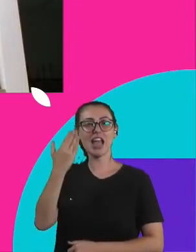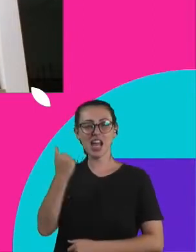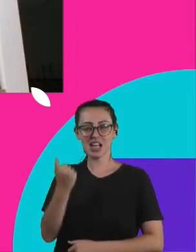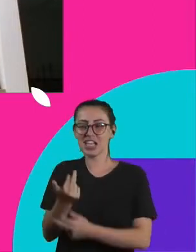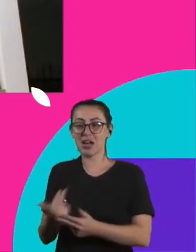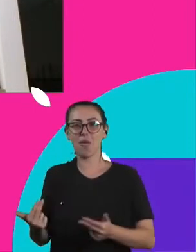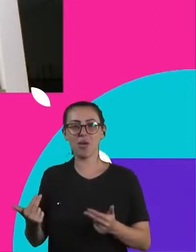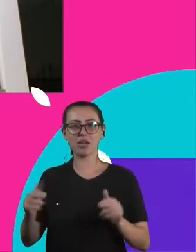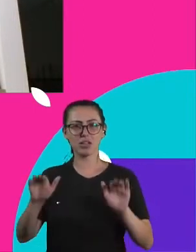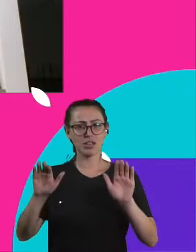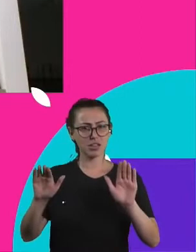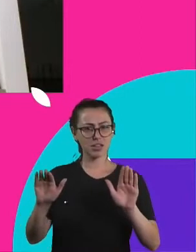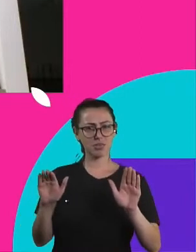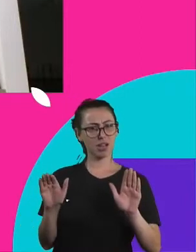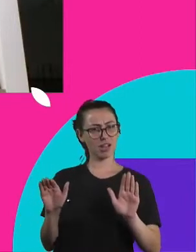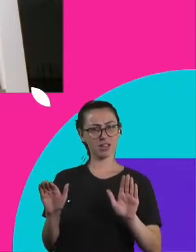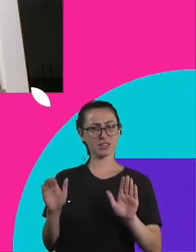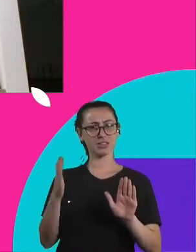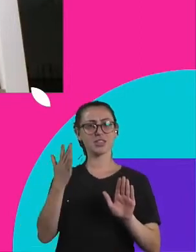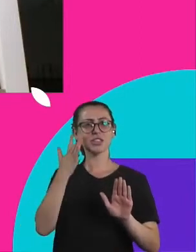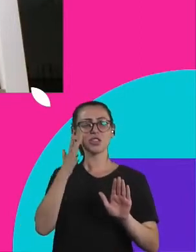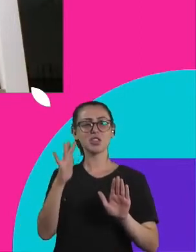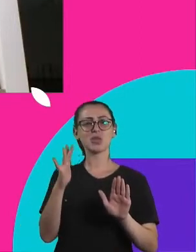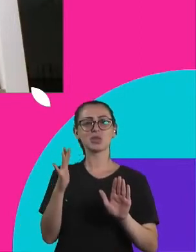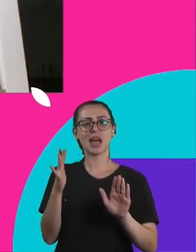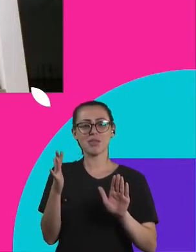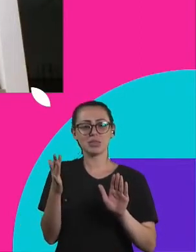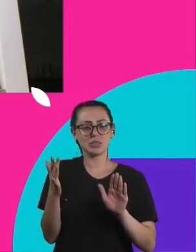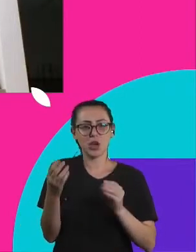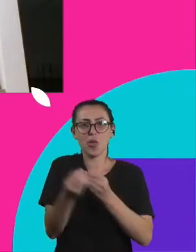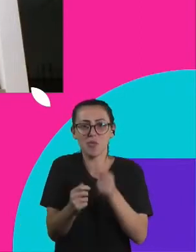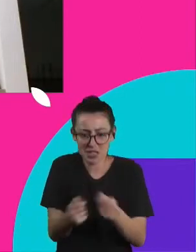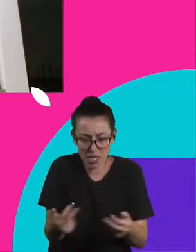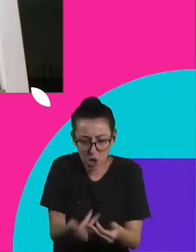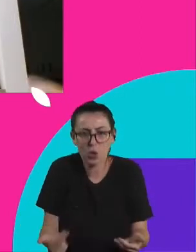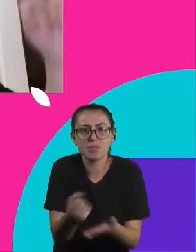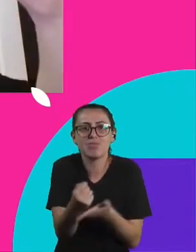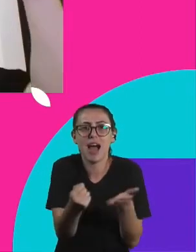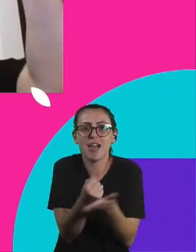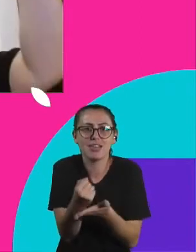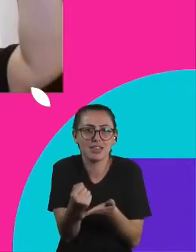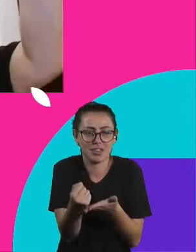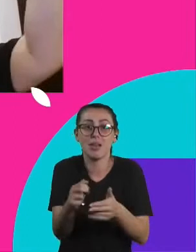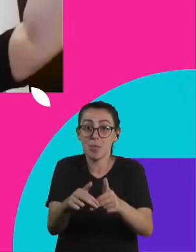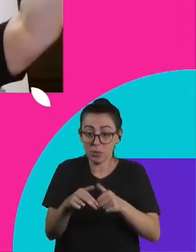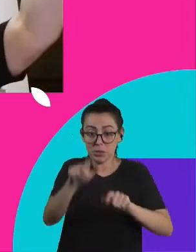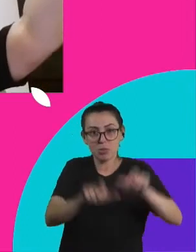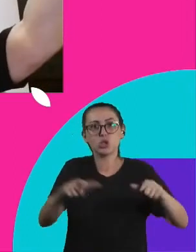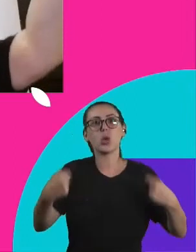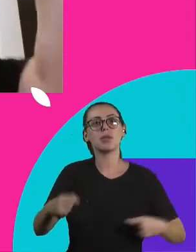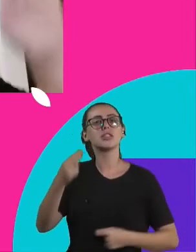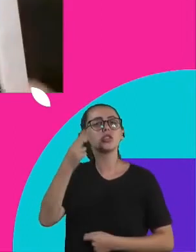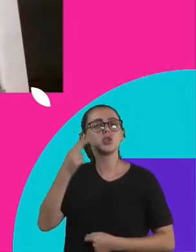expectativa de tirar um passaporte ou sequer um visto. Então, na verdade, as pessoas precisam sonhar mais, mas é preciso